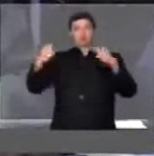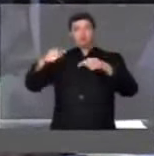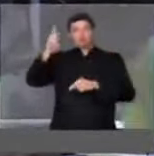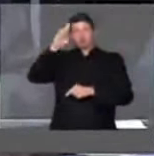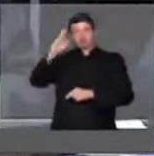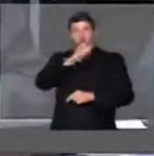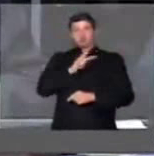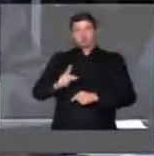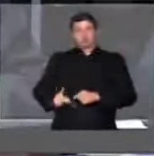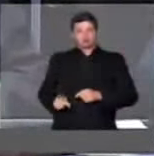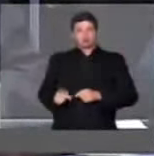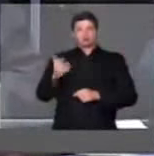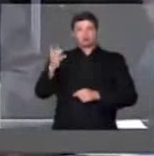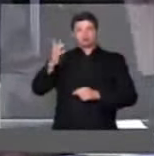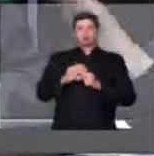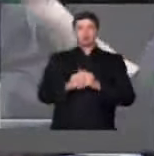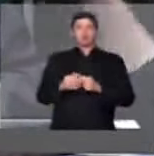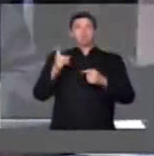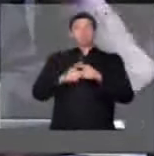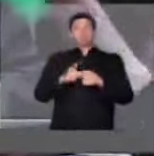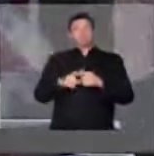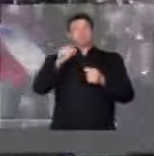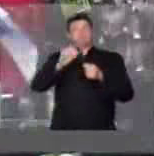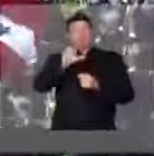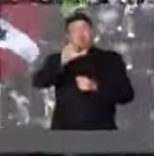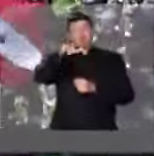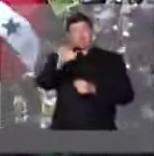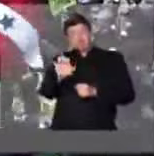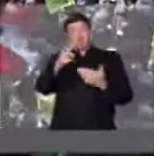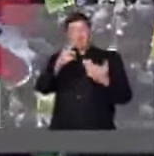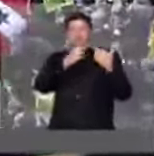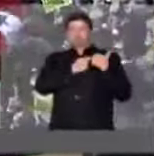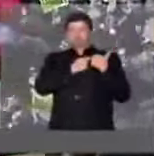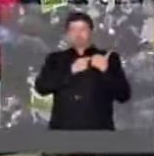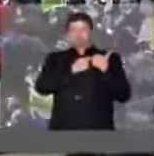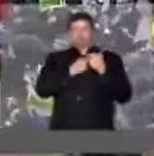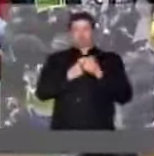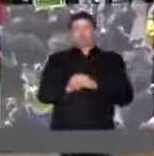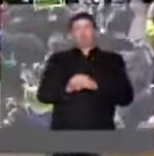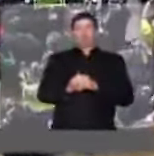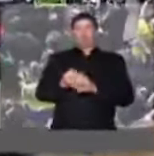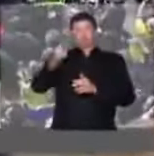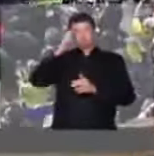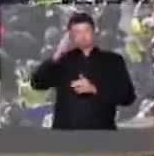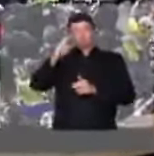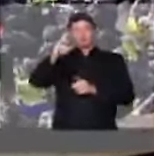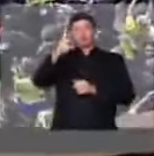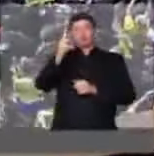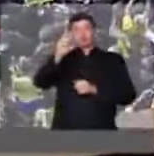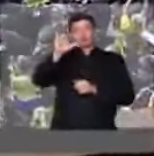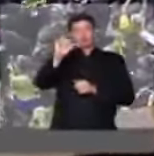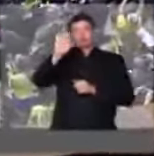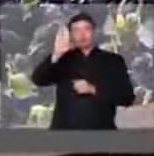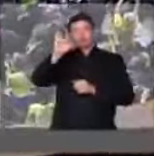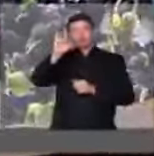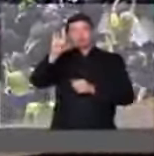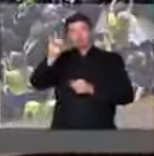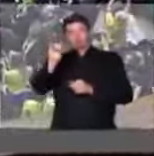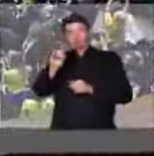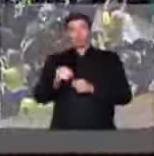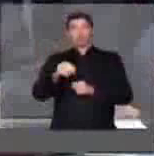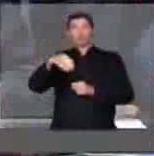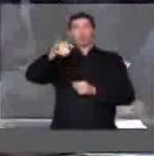senhora presidente da República por crime de responsabilidade oferecida pelos senhores Hélio Pereira